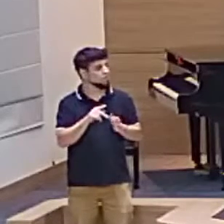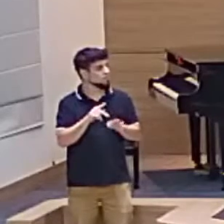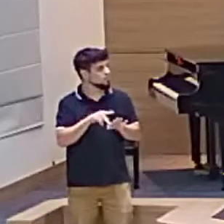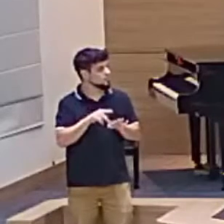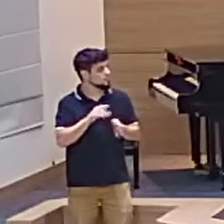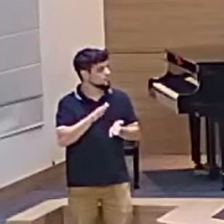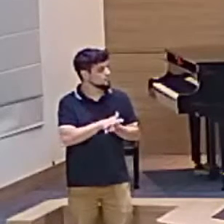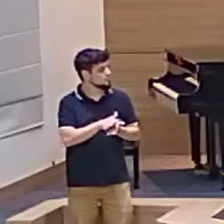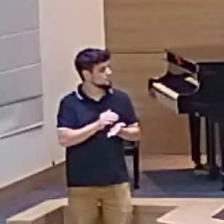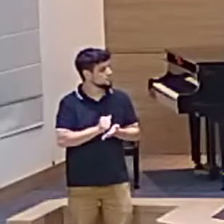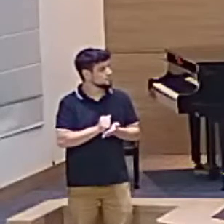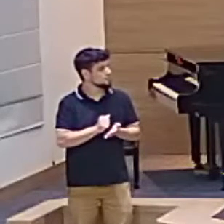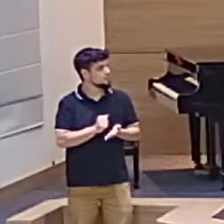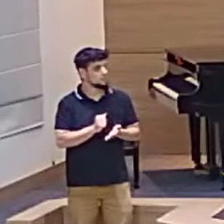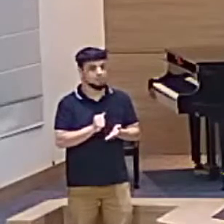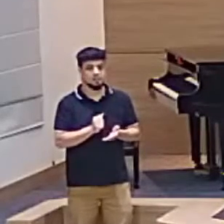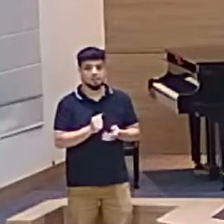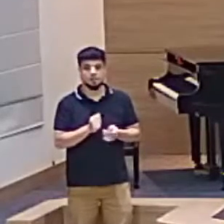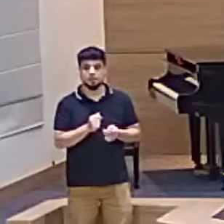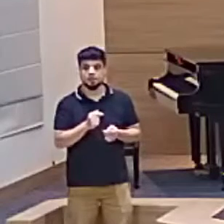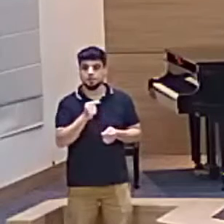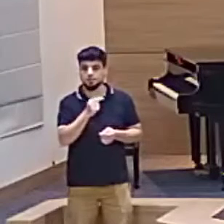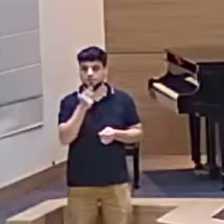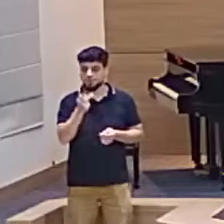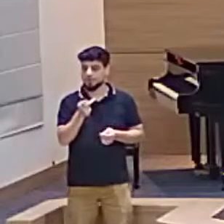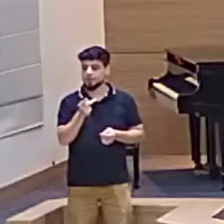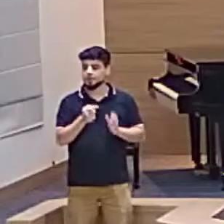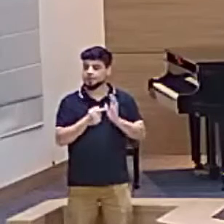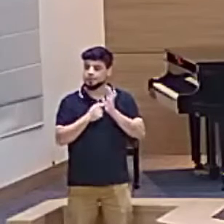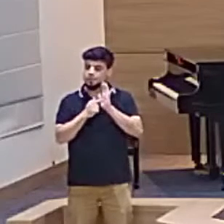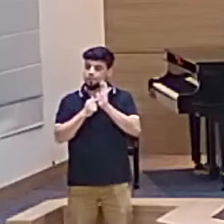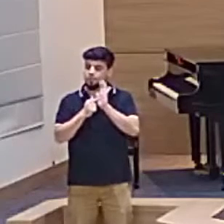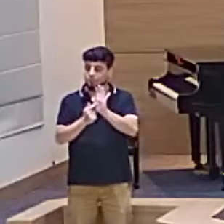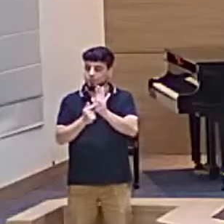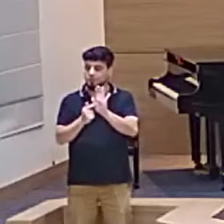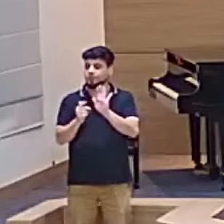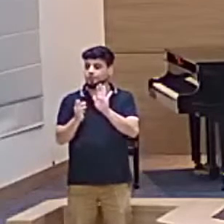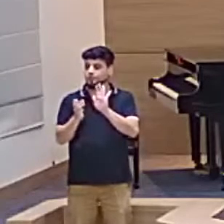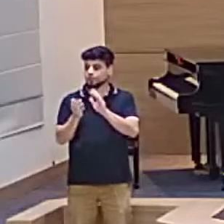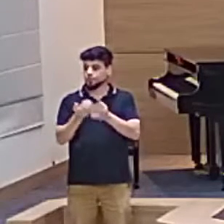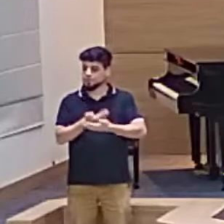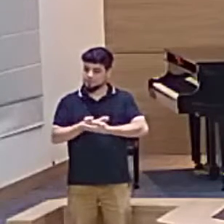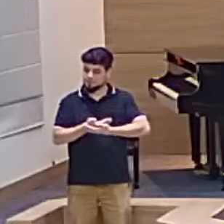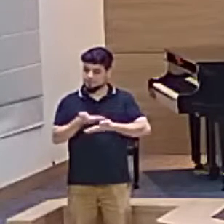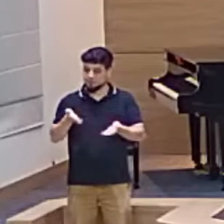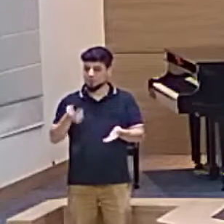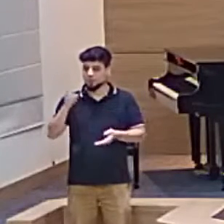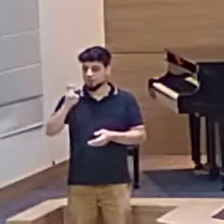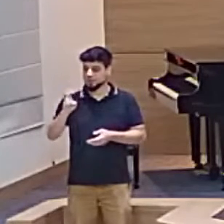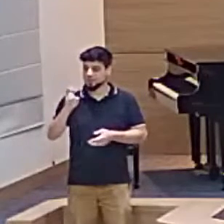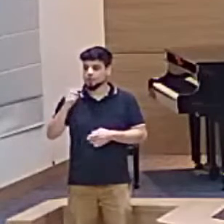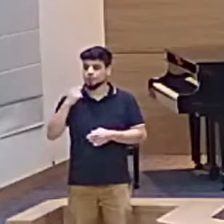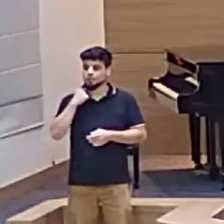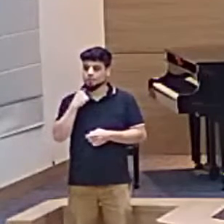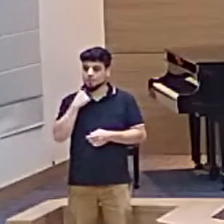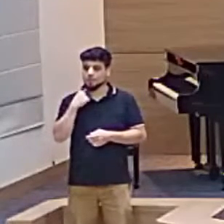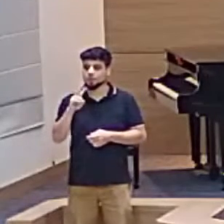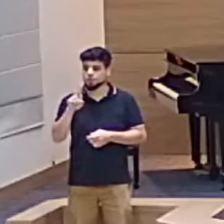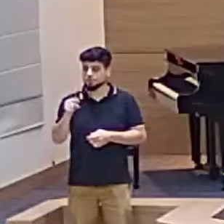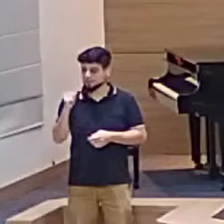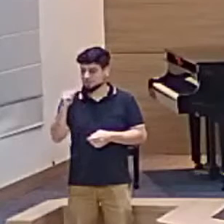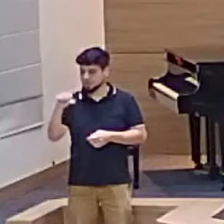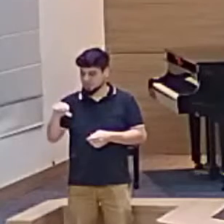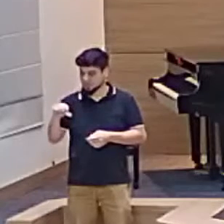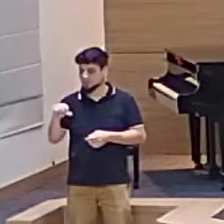Ana Paula e Robertinho certificado de apresentação de bebê hoje dia cinco de maio de 2019 a primeira Igreja Batista